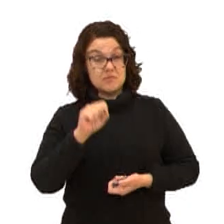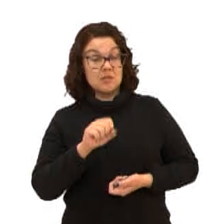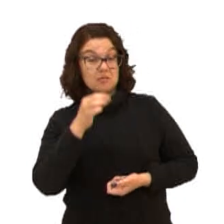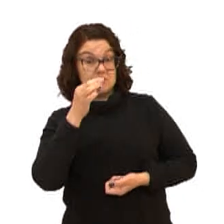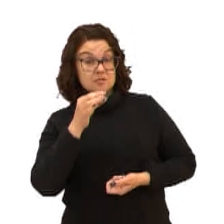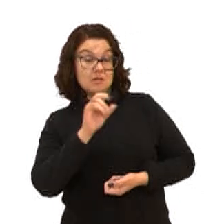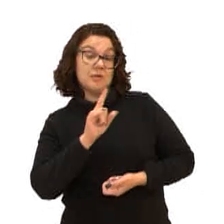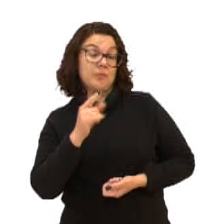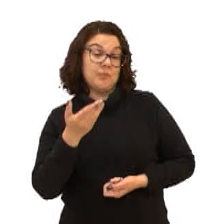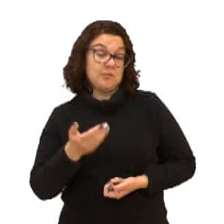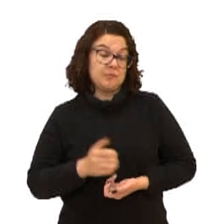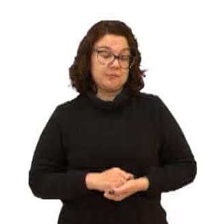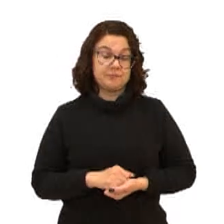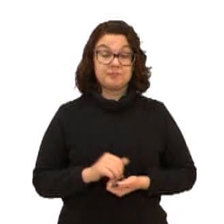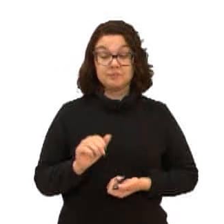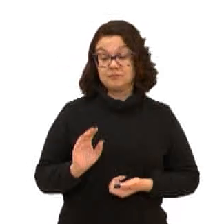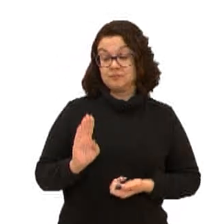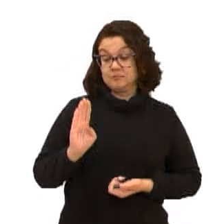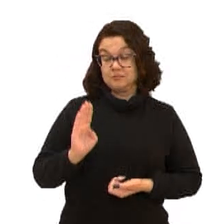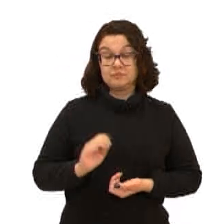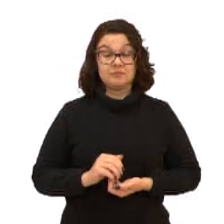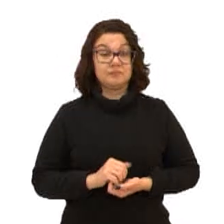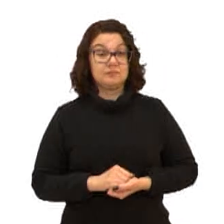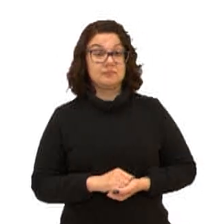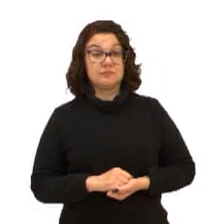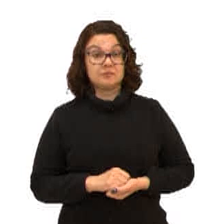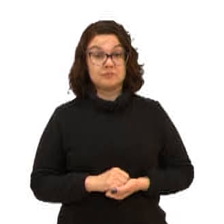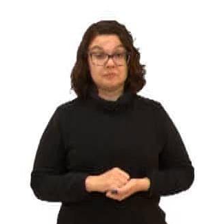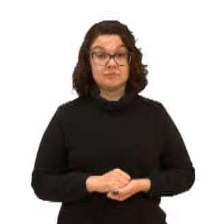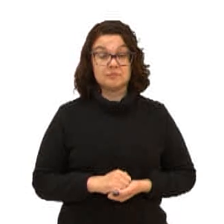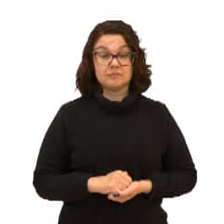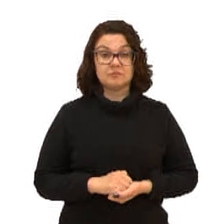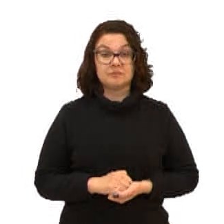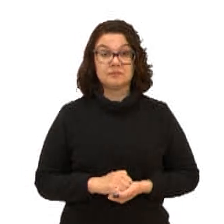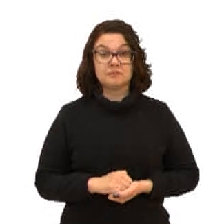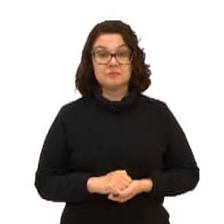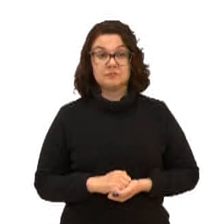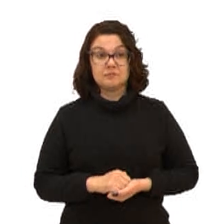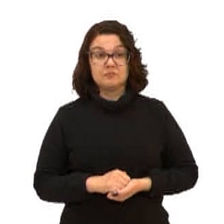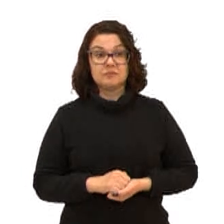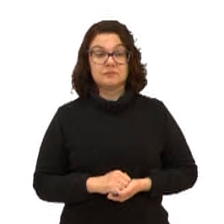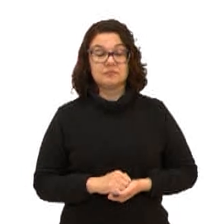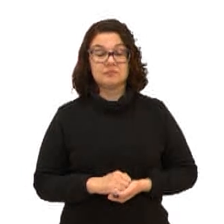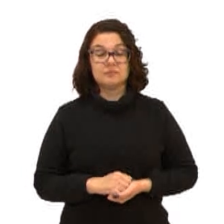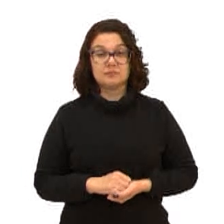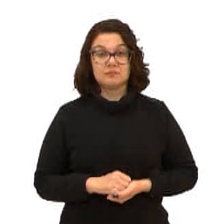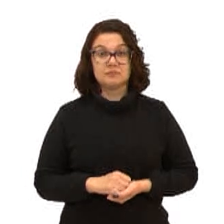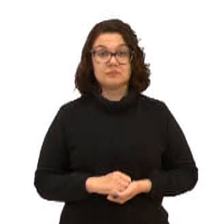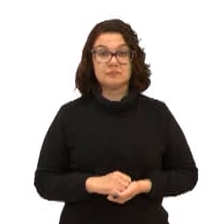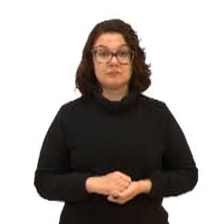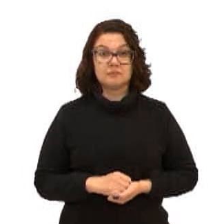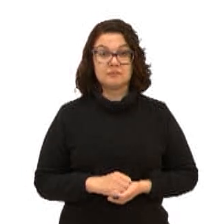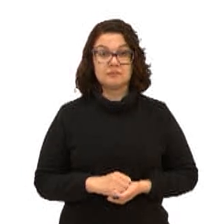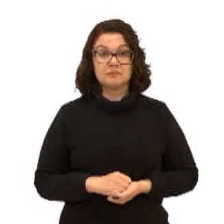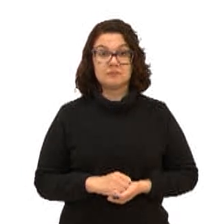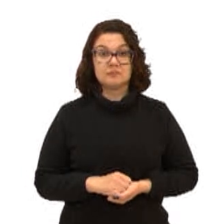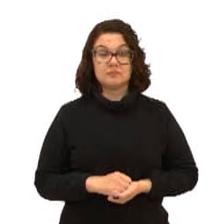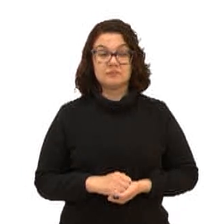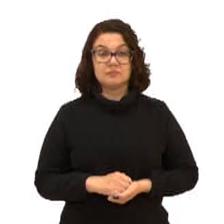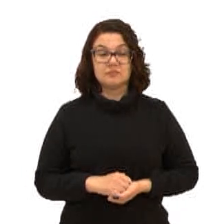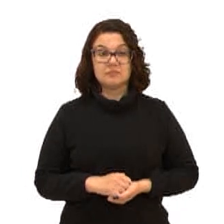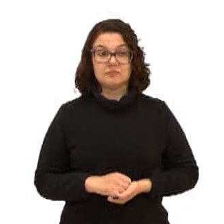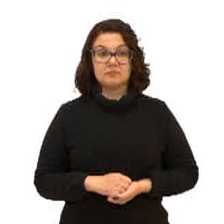acuerdo? B. Nos hace más autosuficientes y eleva nuestras competencias dentro del mercado laboral o